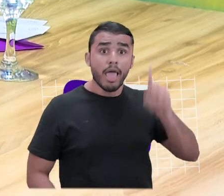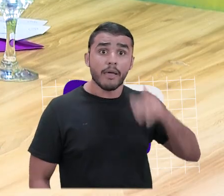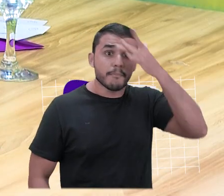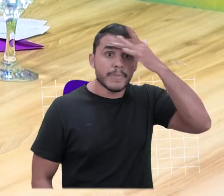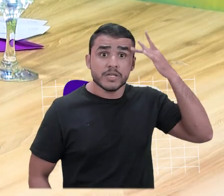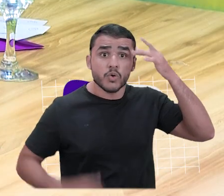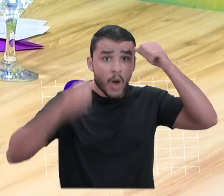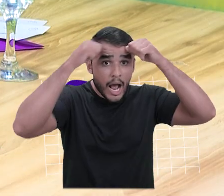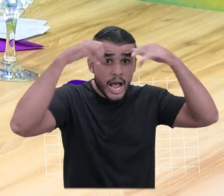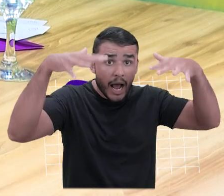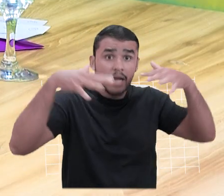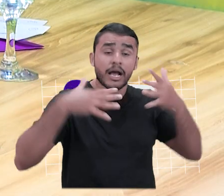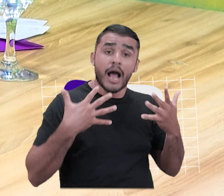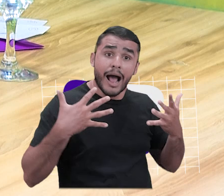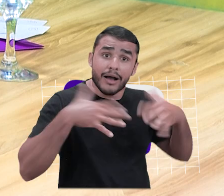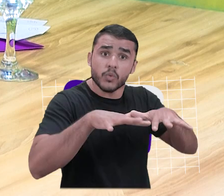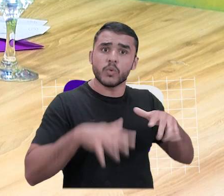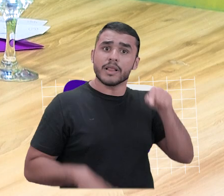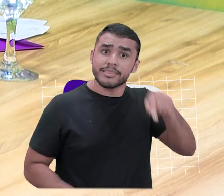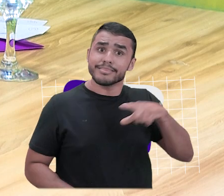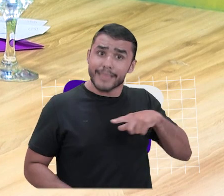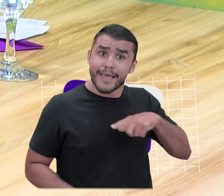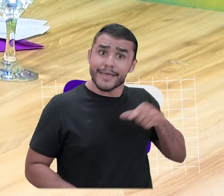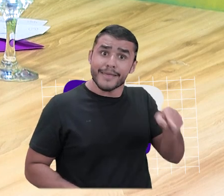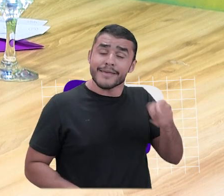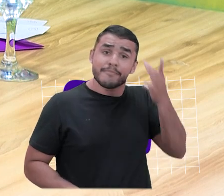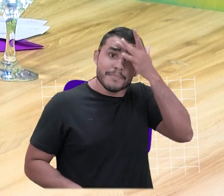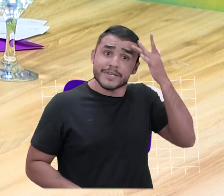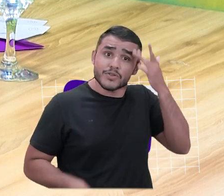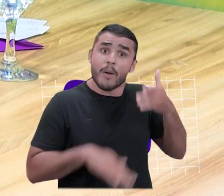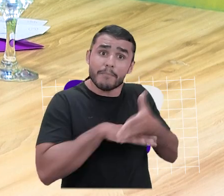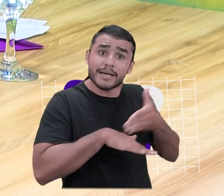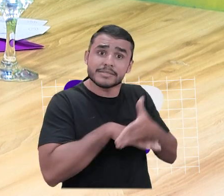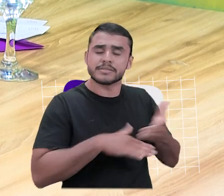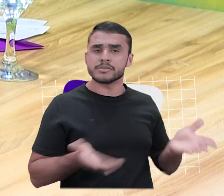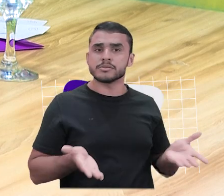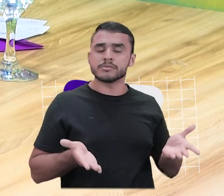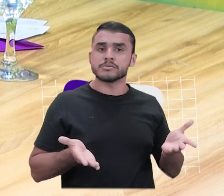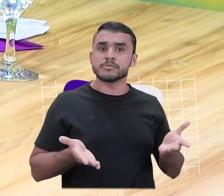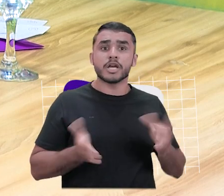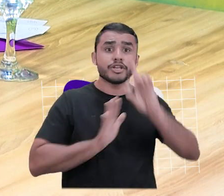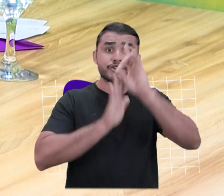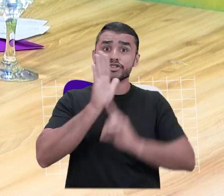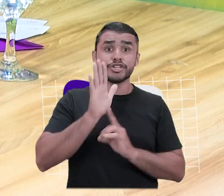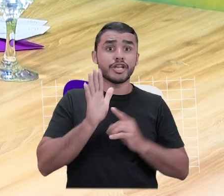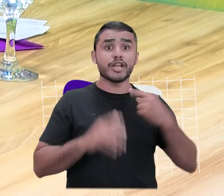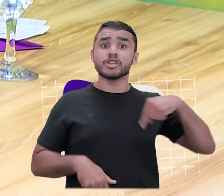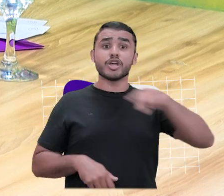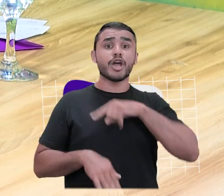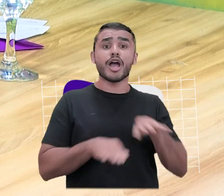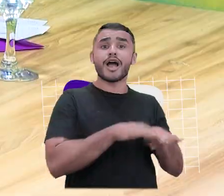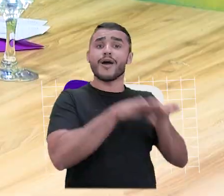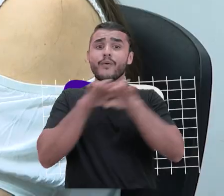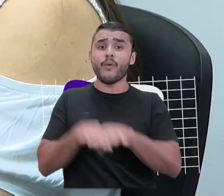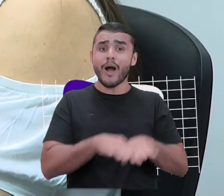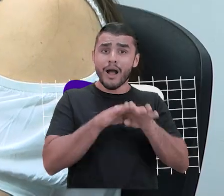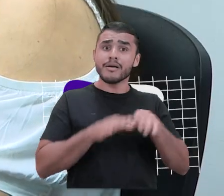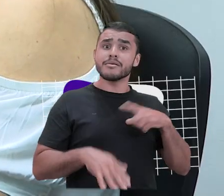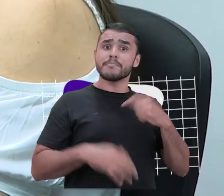quero dizer é que a gente precisa ter o espaço. É direito da gente ter o espaço.